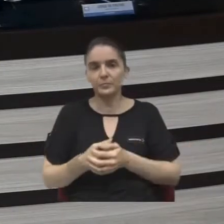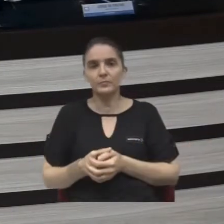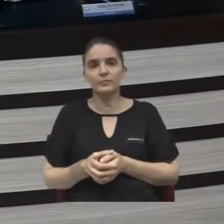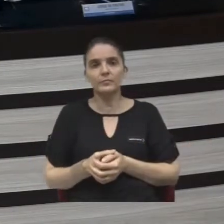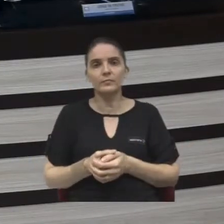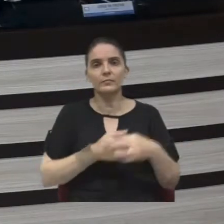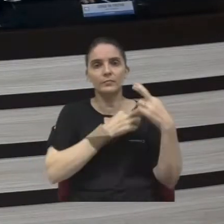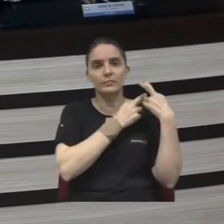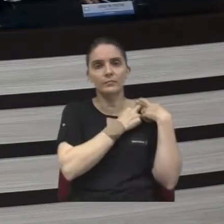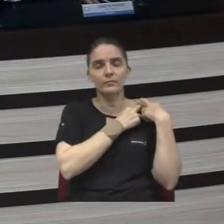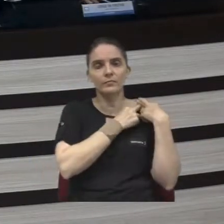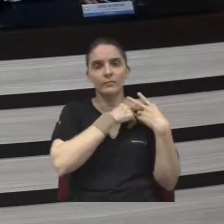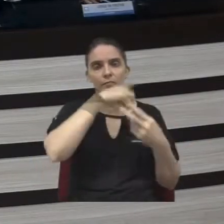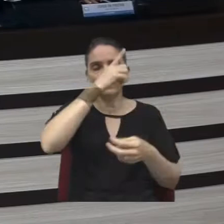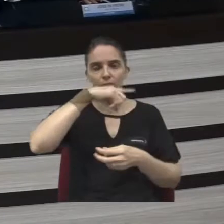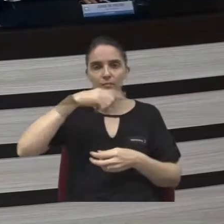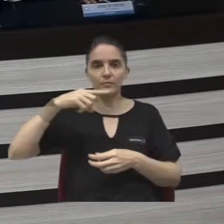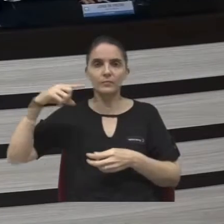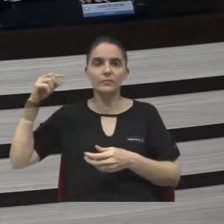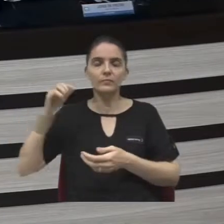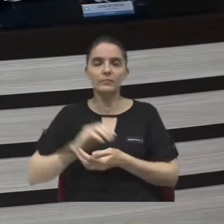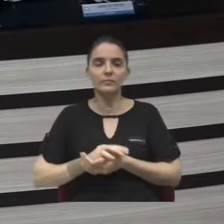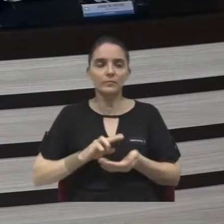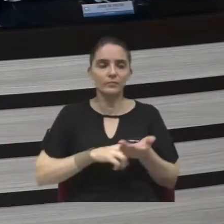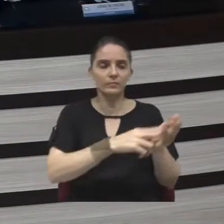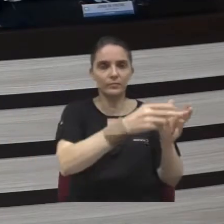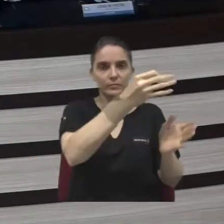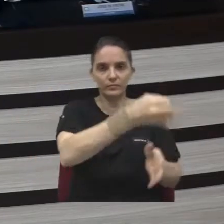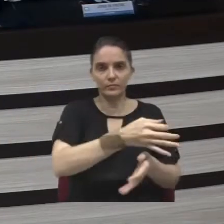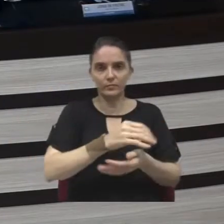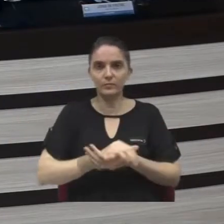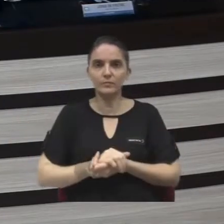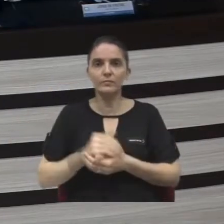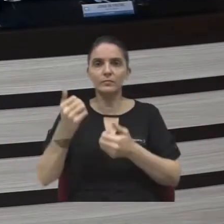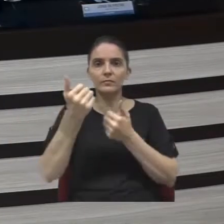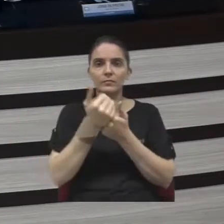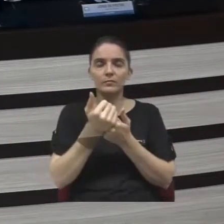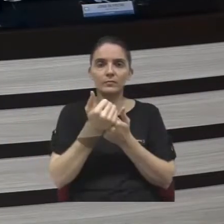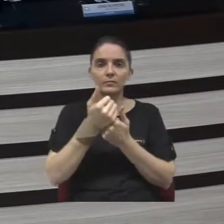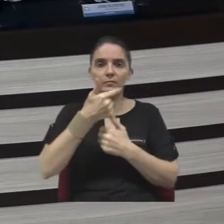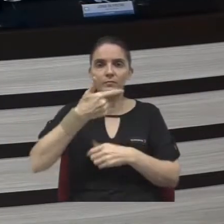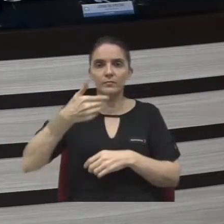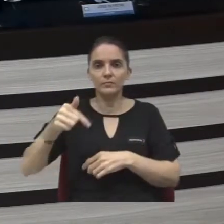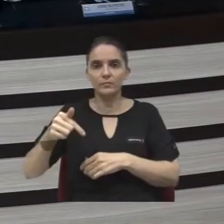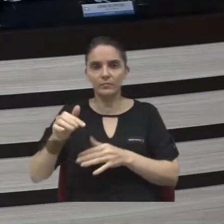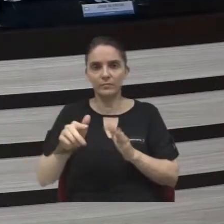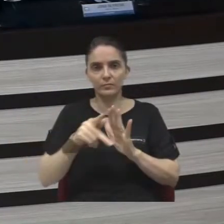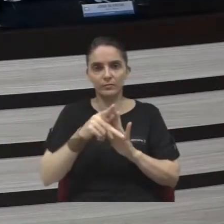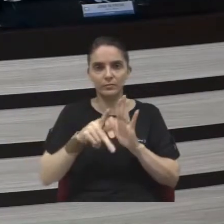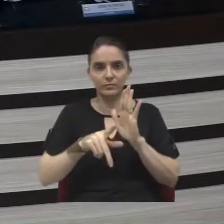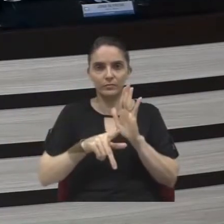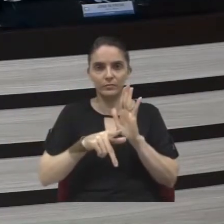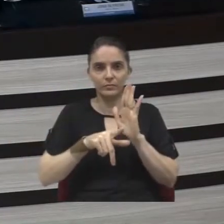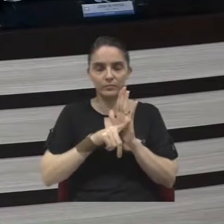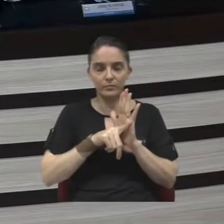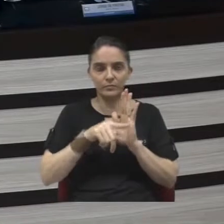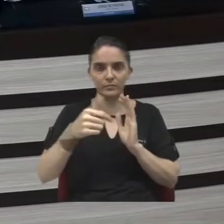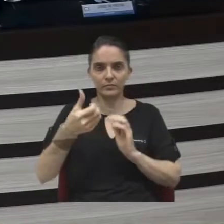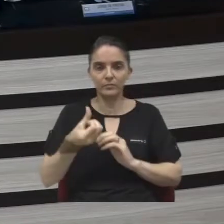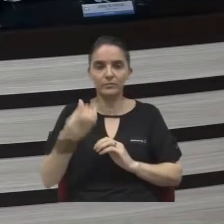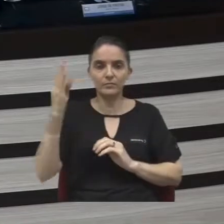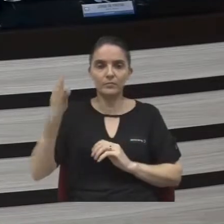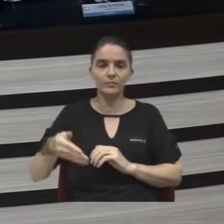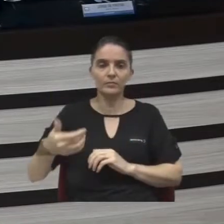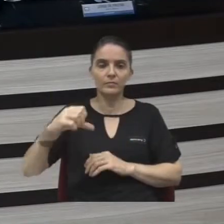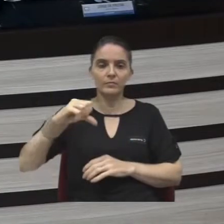doutora Mayra Costa. Às comissões. Substitutivo número 27 ao projeto de lei 16/2019, que